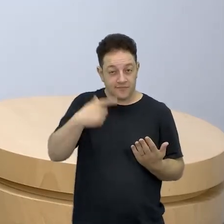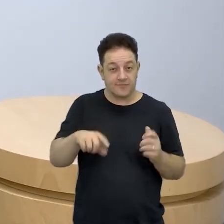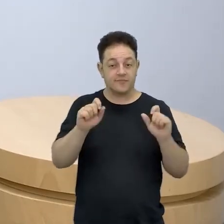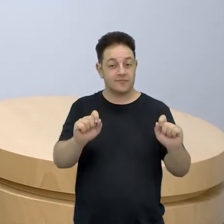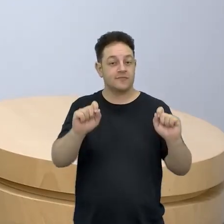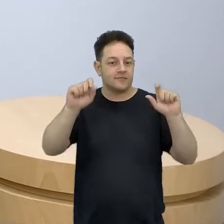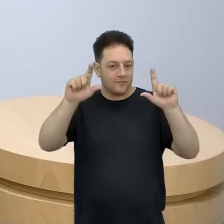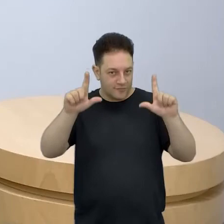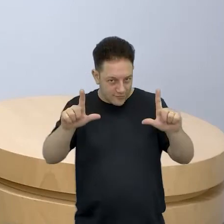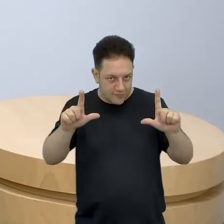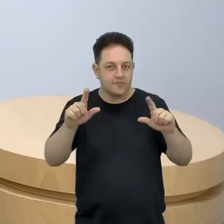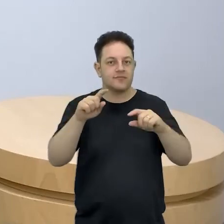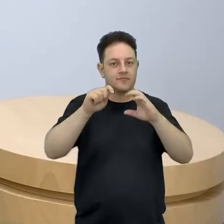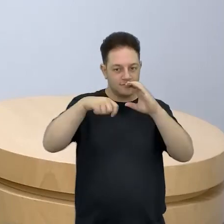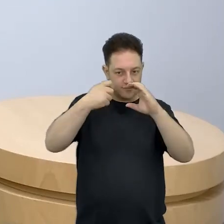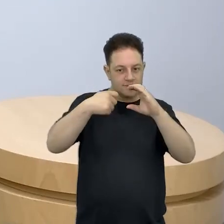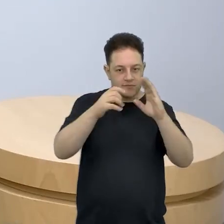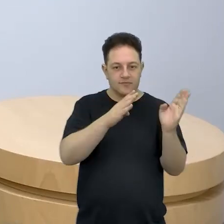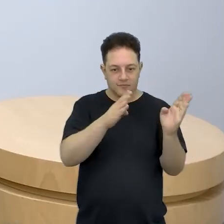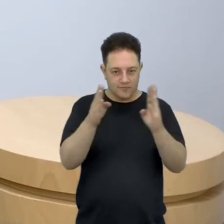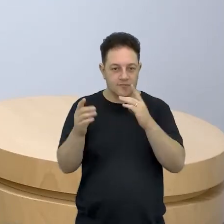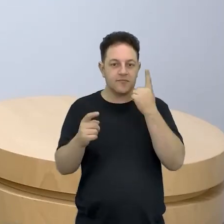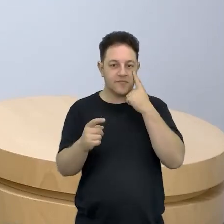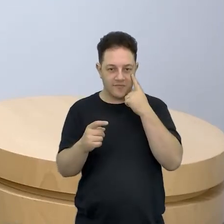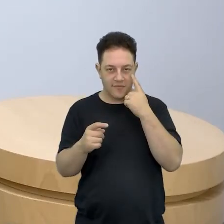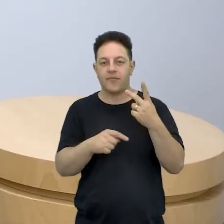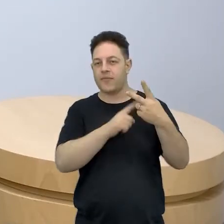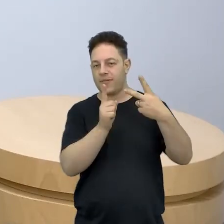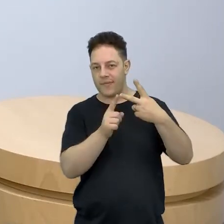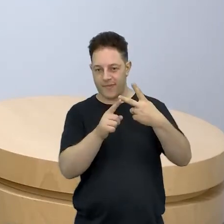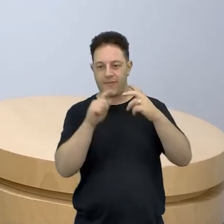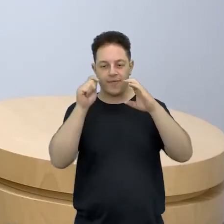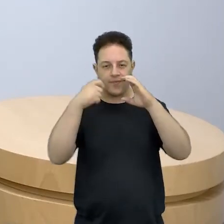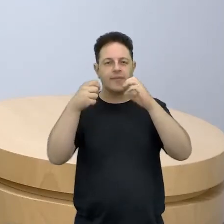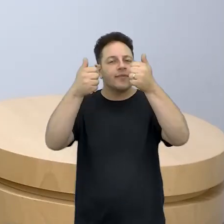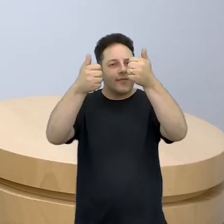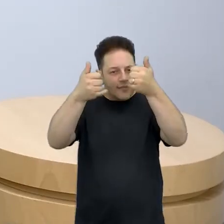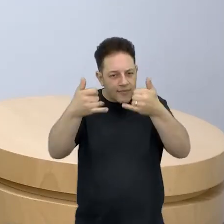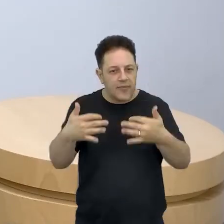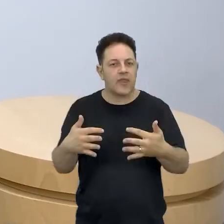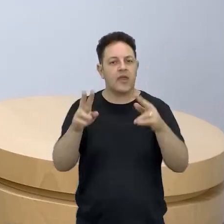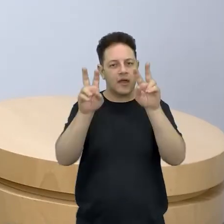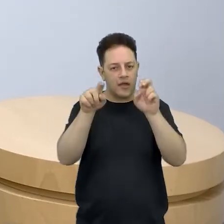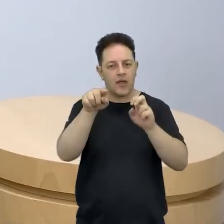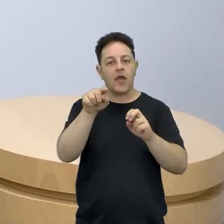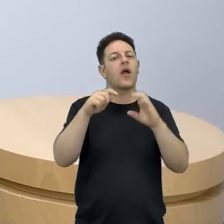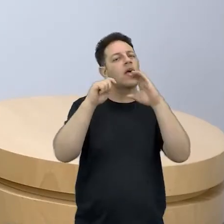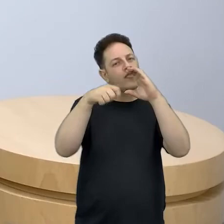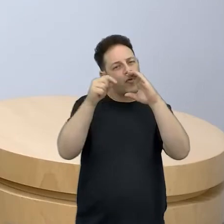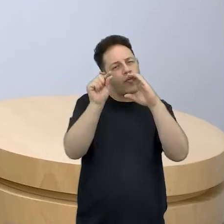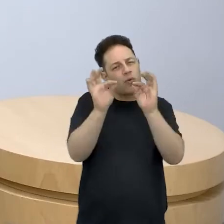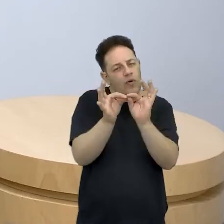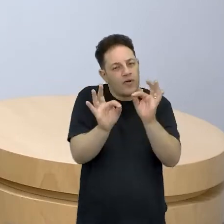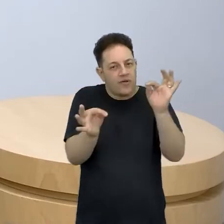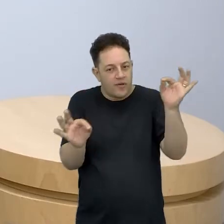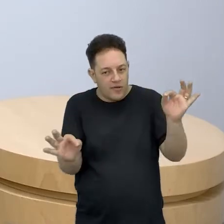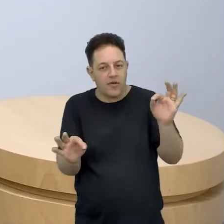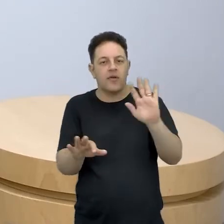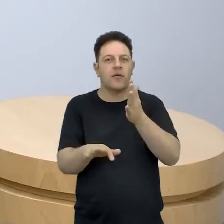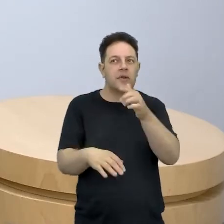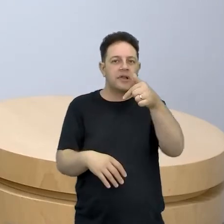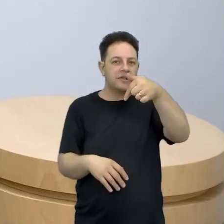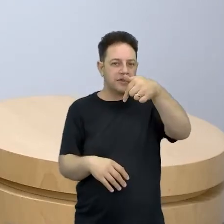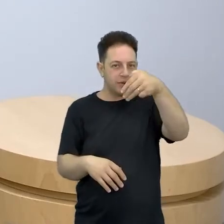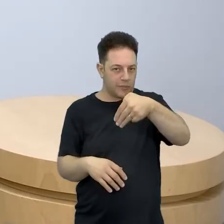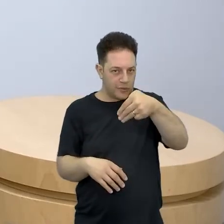diretor colocar mais um slide aí com o próximo vídeo, onde ele explica. Esse vídeo é um pouco maior, ele tem cerca de